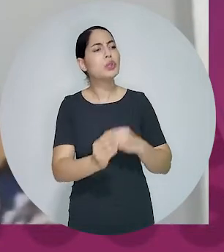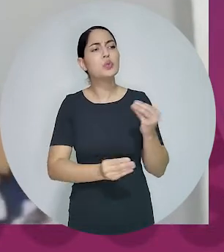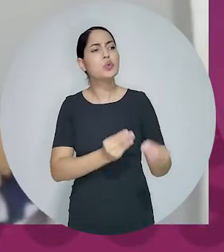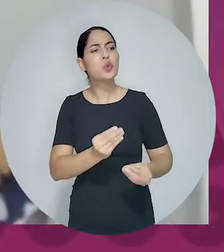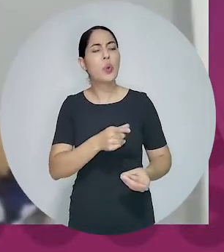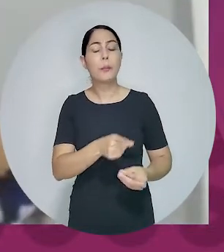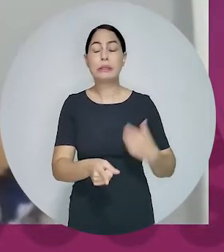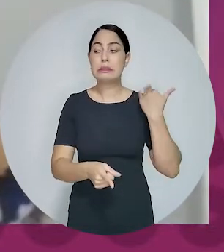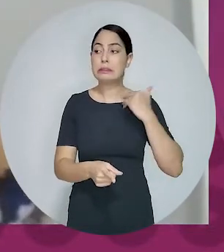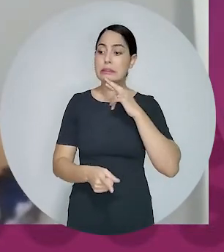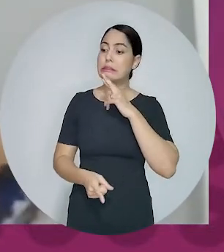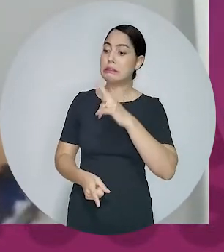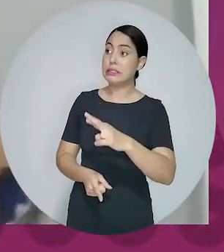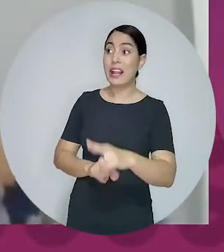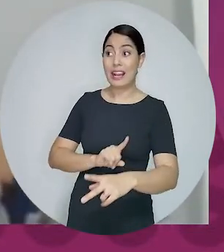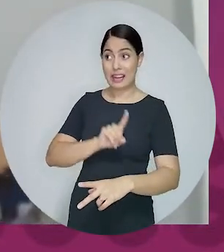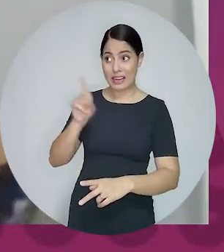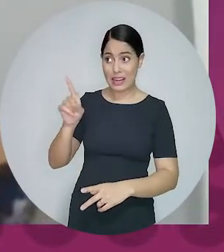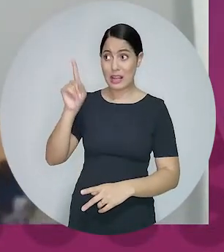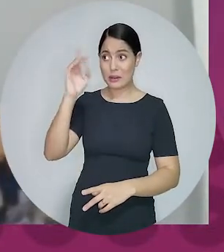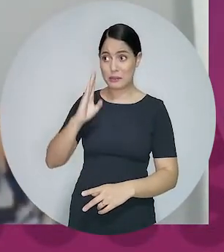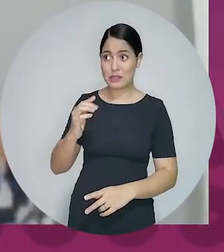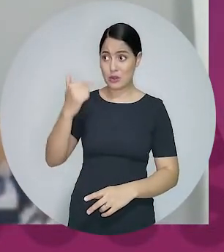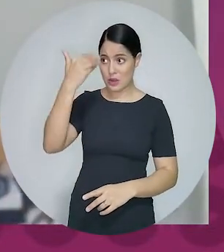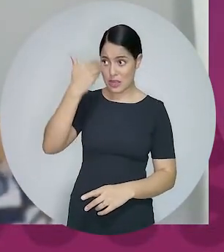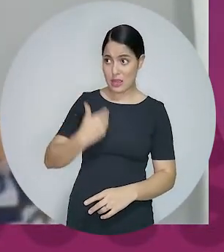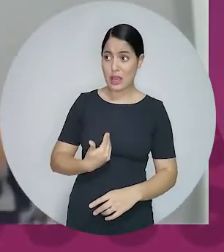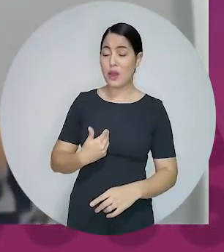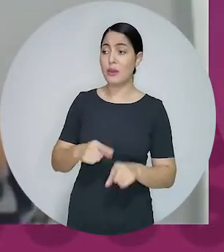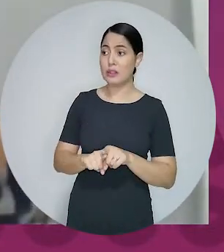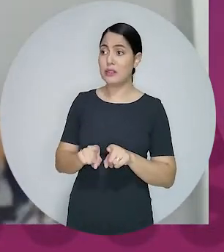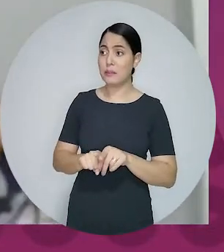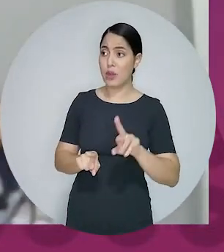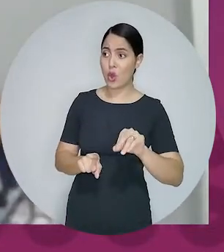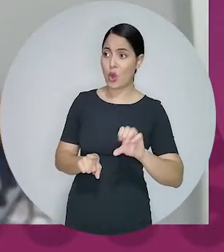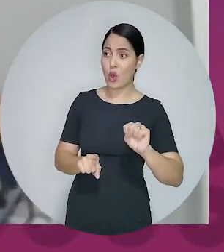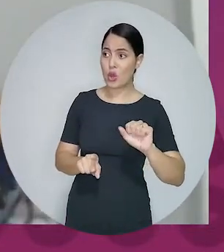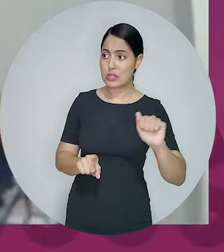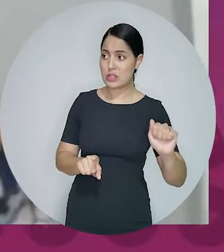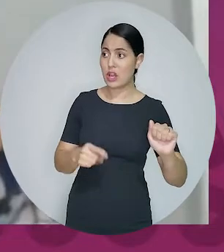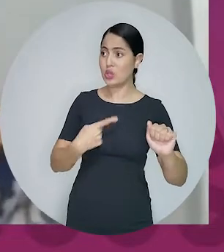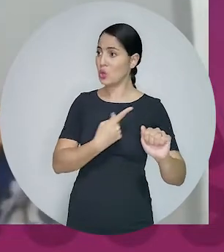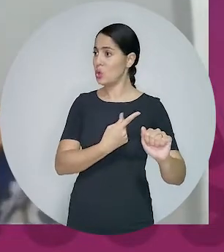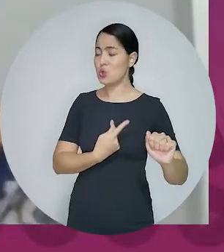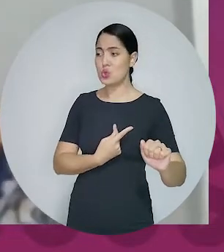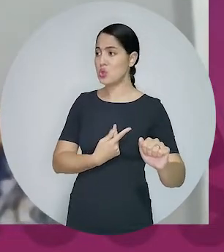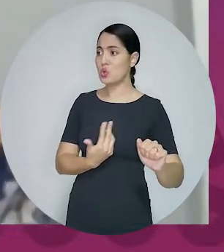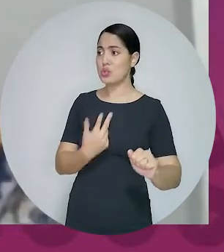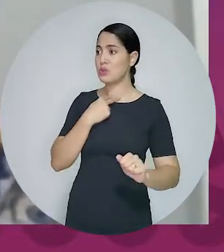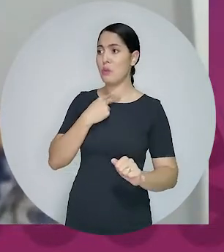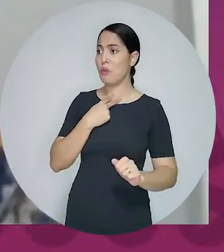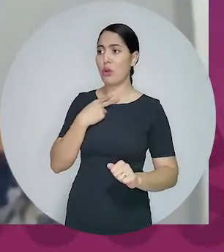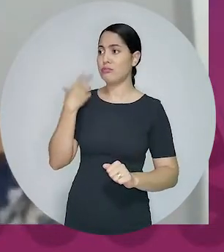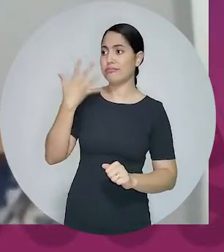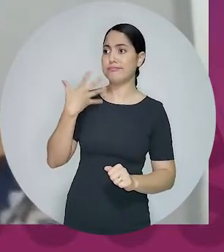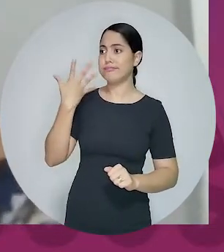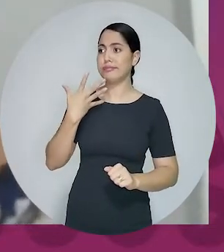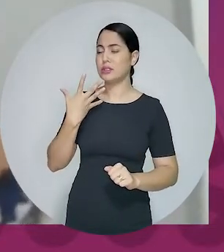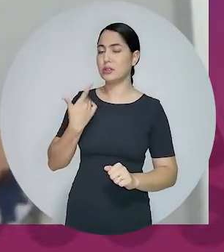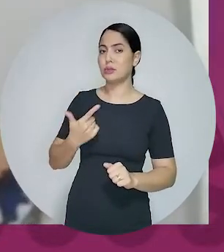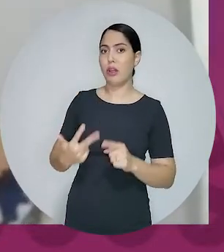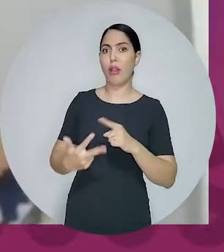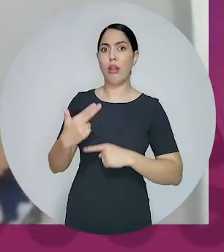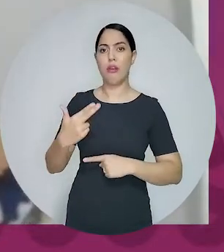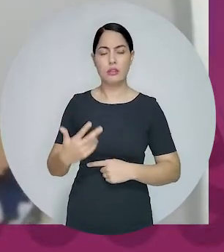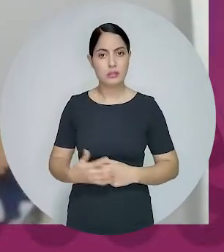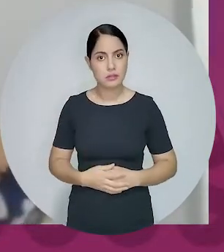resposta da ministra Carmen Lúcia foi o seguinte: lá, em geral, eu e a ministra Rosa não nos deixam falar, então nós não somos nem interrompidas.